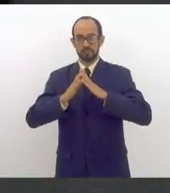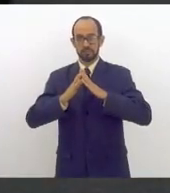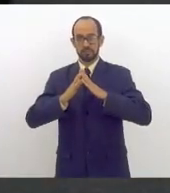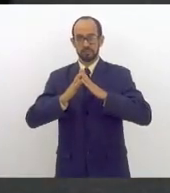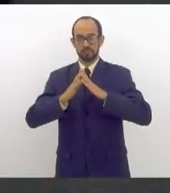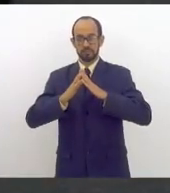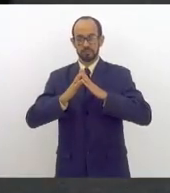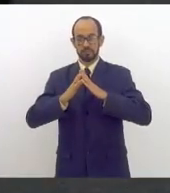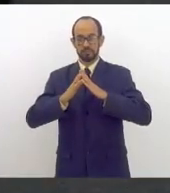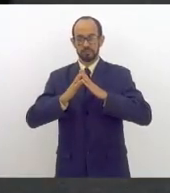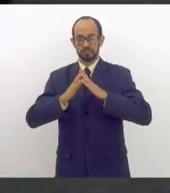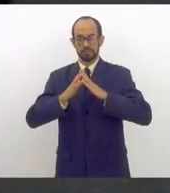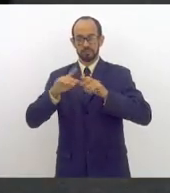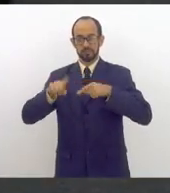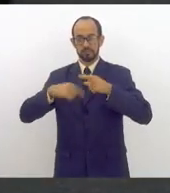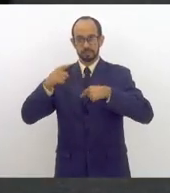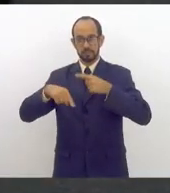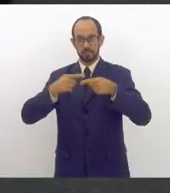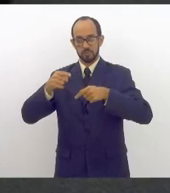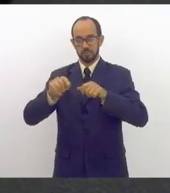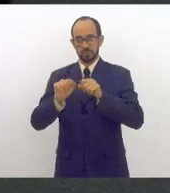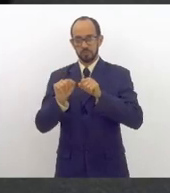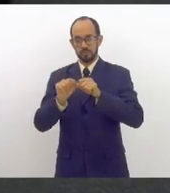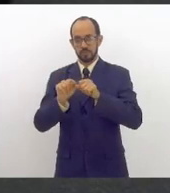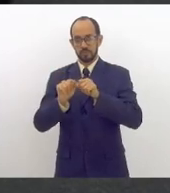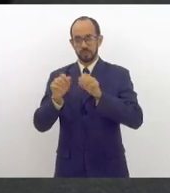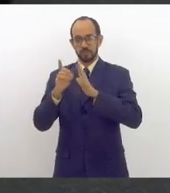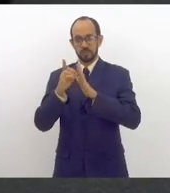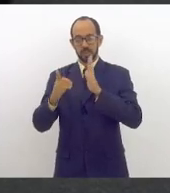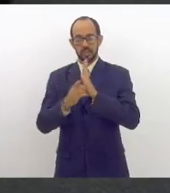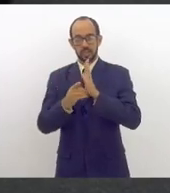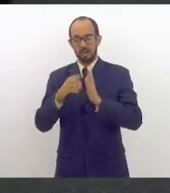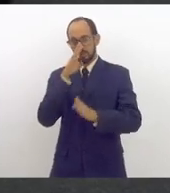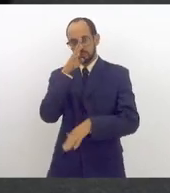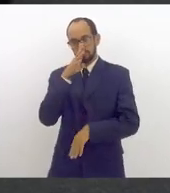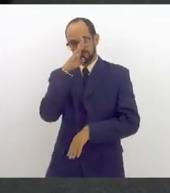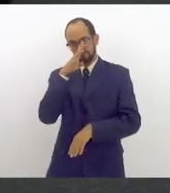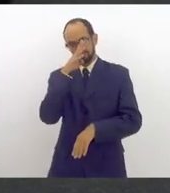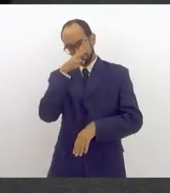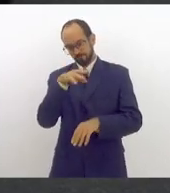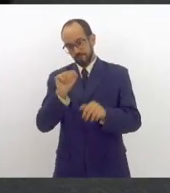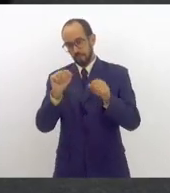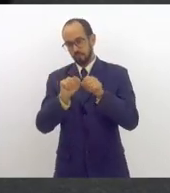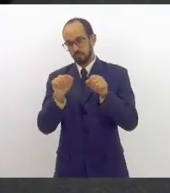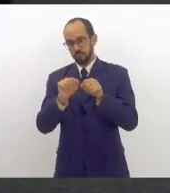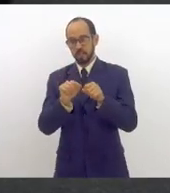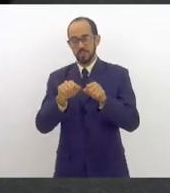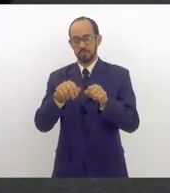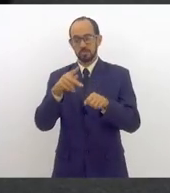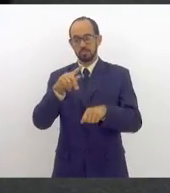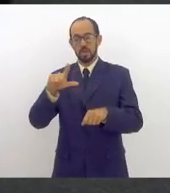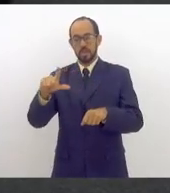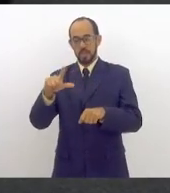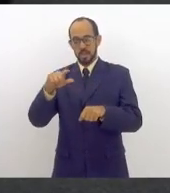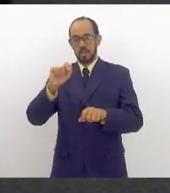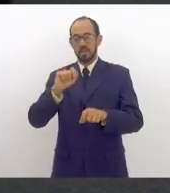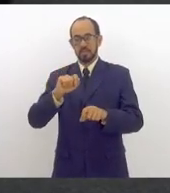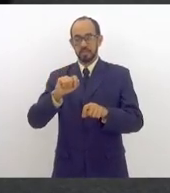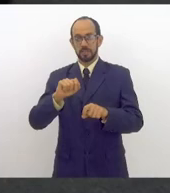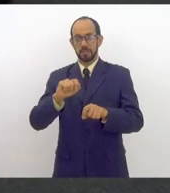depois de emitir um decreto espúrio, ele encaminhou esse PL